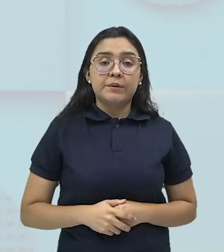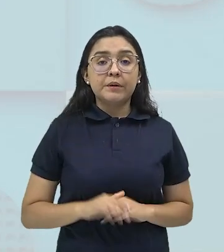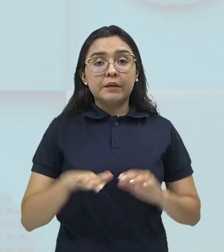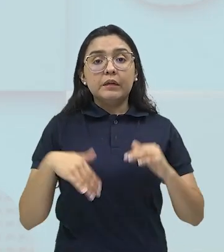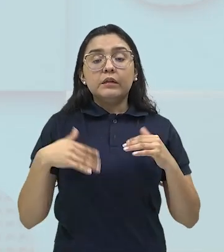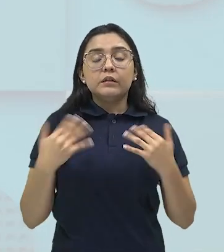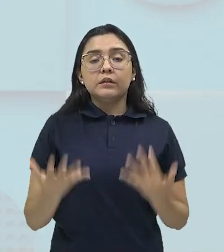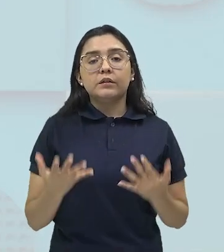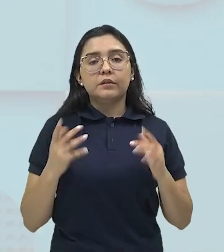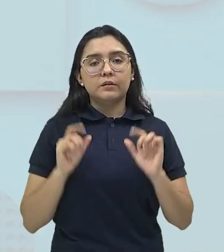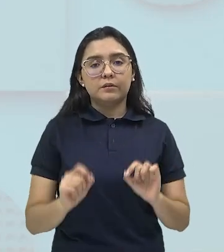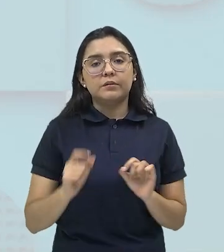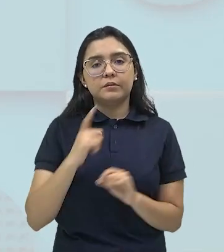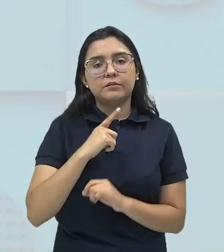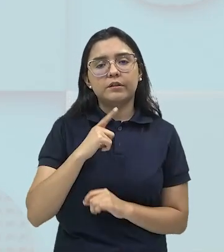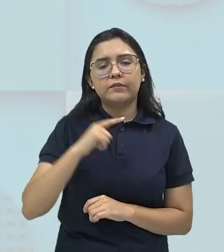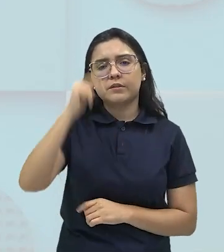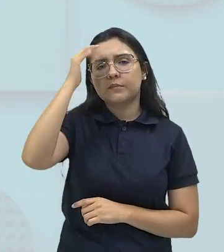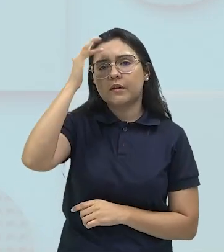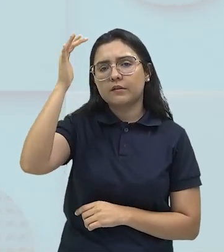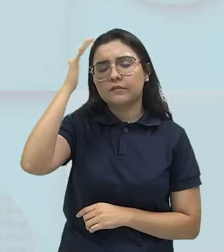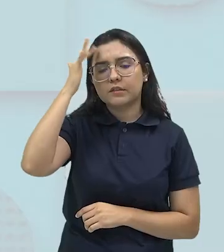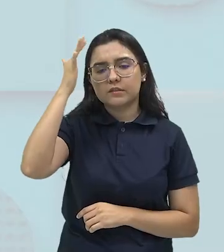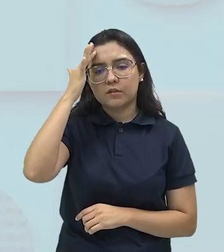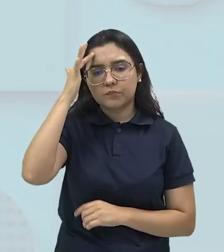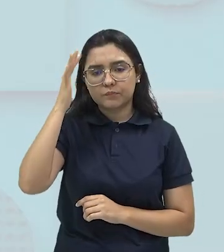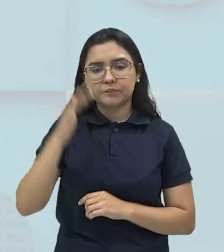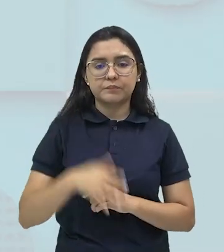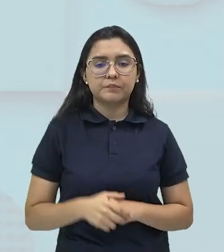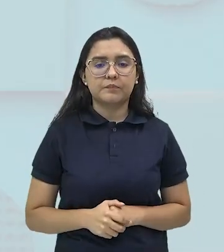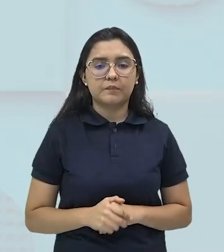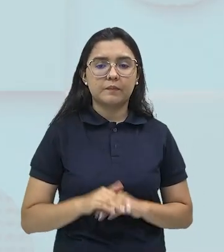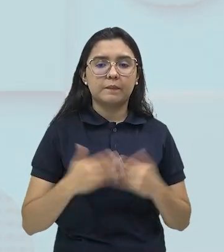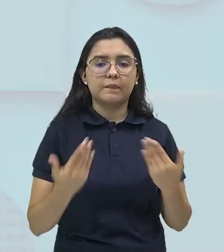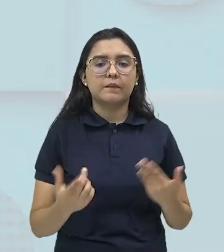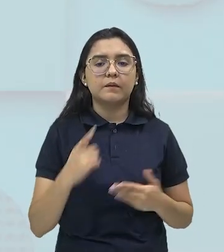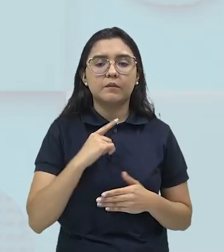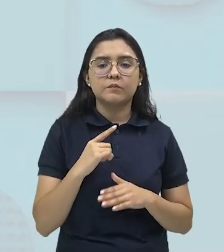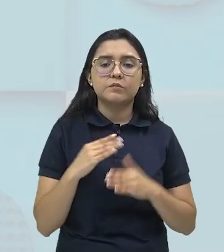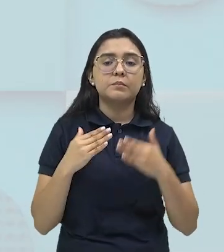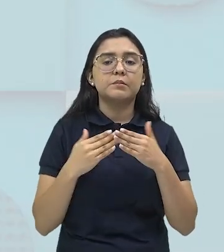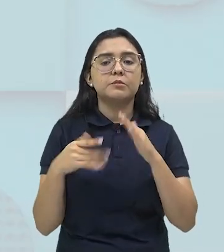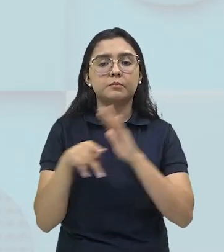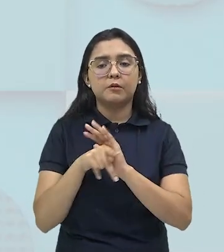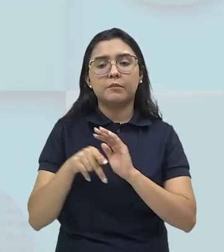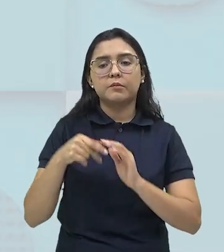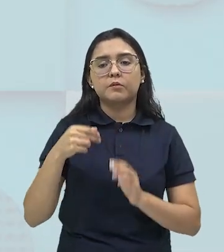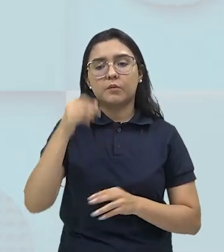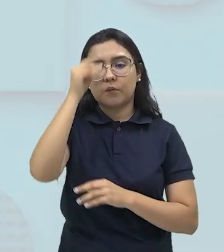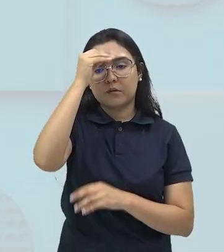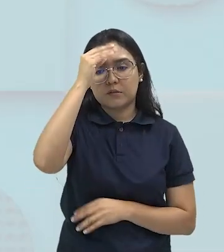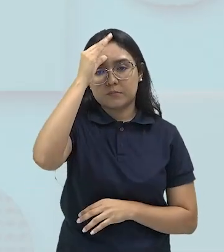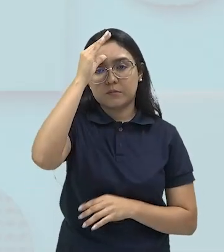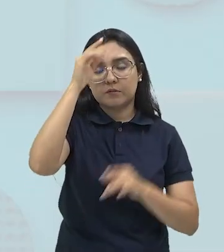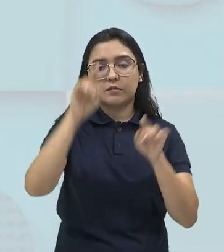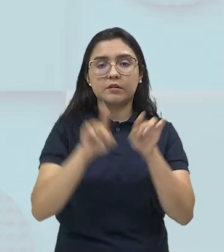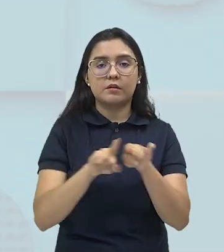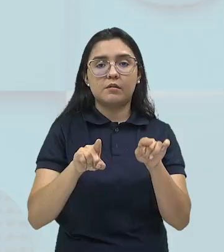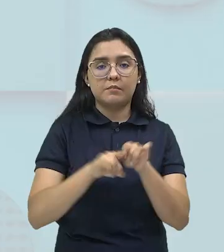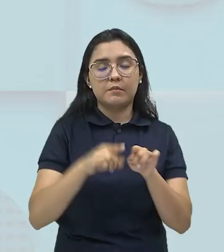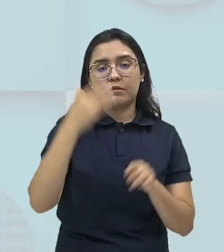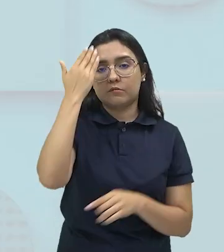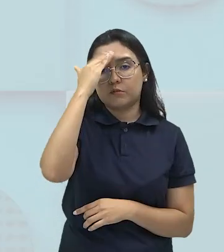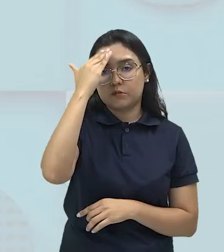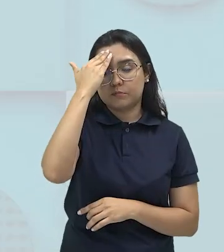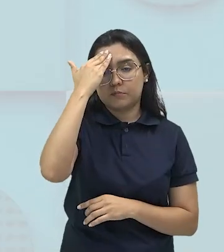faz uma reflexão profunda, né, sobre os limites do conhecimento e da compreensão da